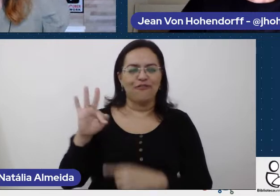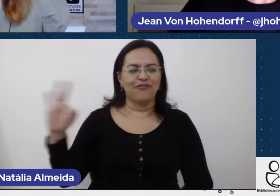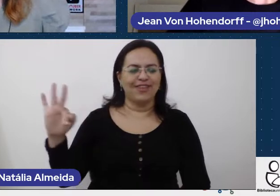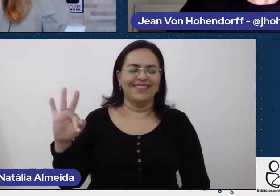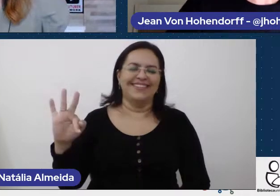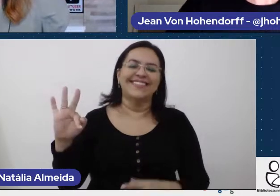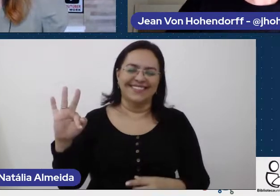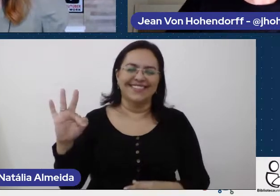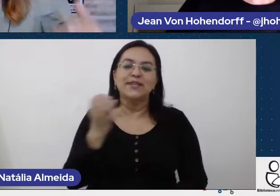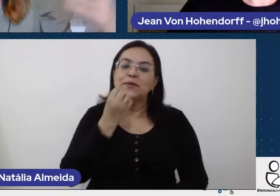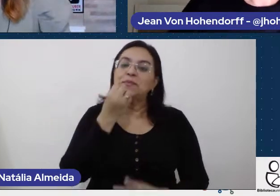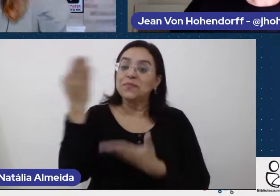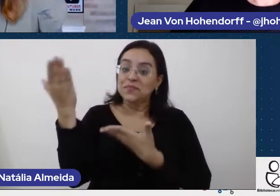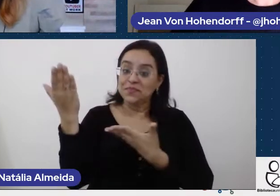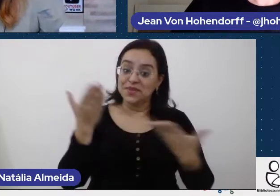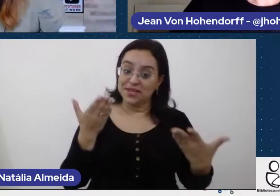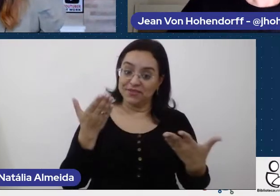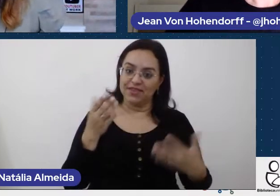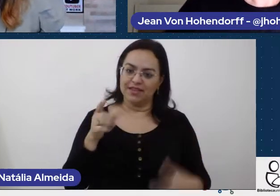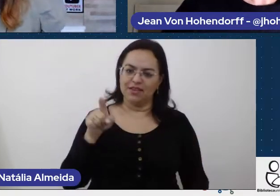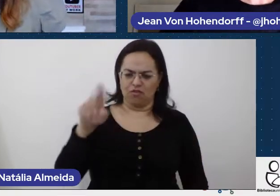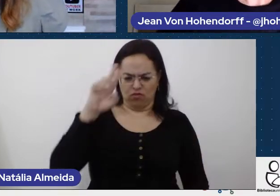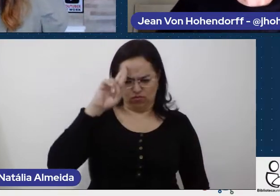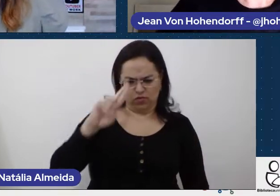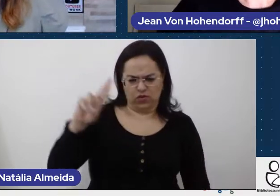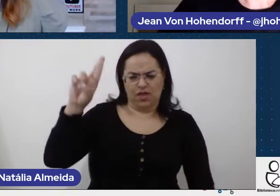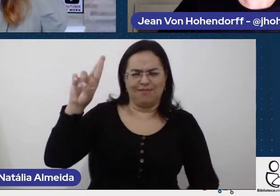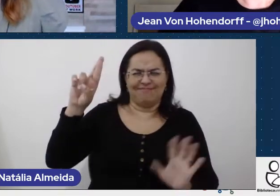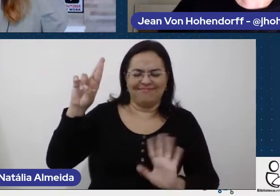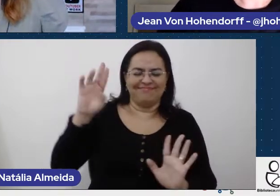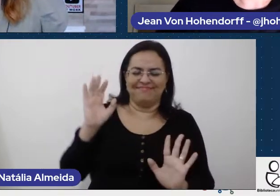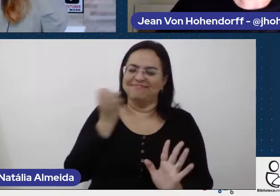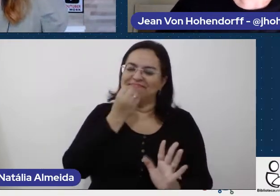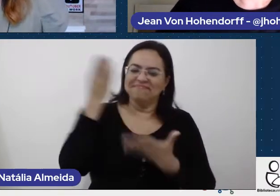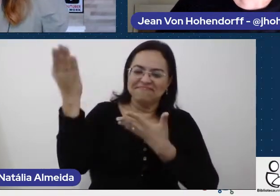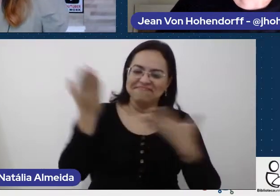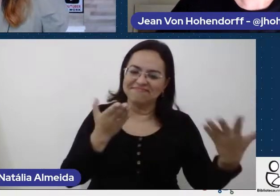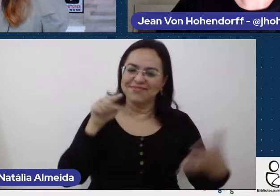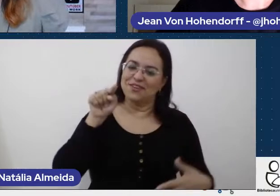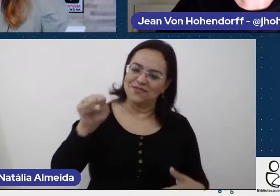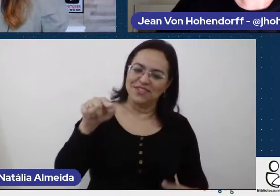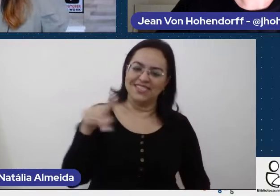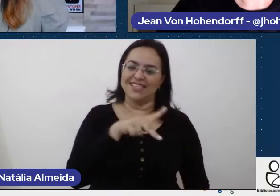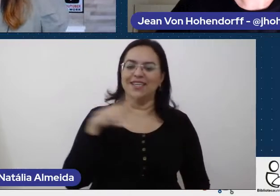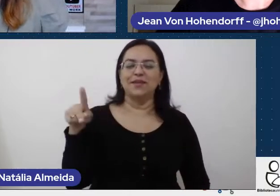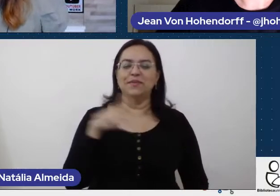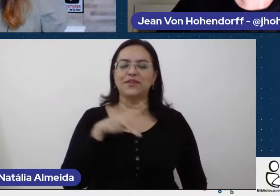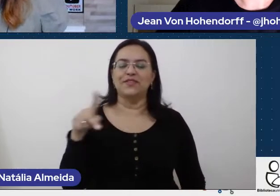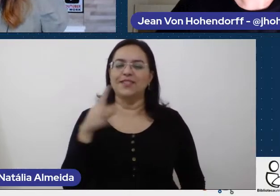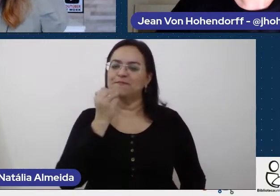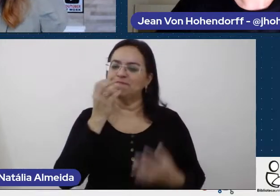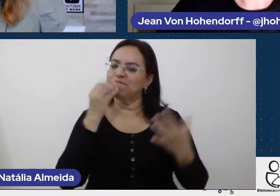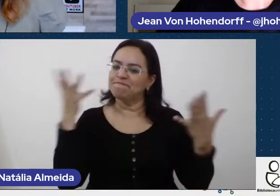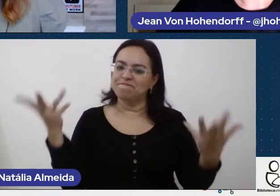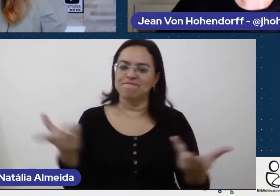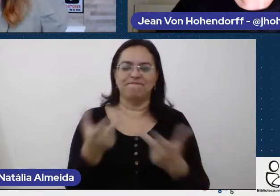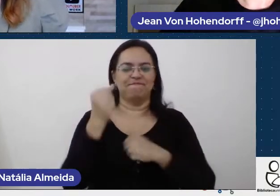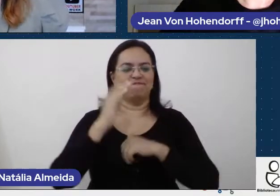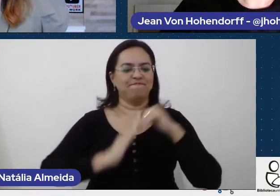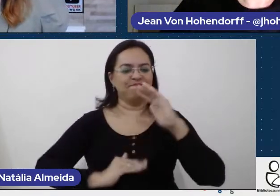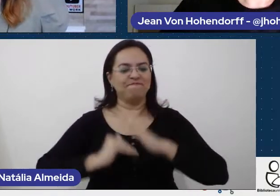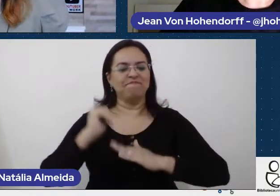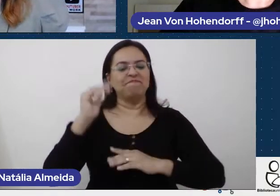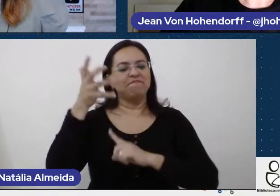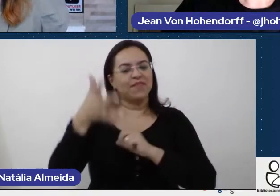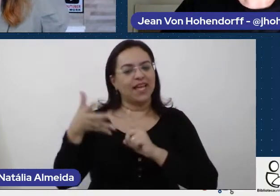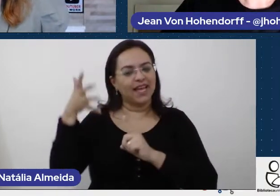senhor nos dá, né? O senhor, não, você. E você nos dá de estar aqui hoje abrilhantando o nosso evento. Vai no tra nos trazer uma